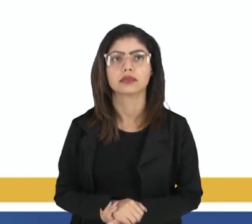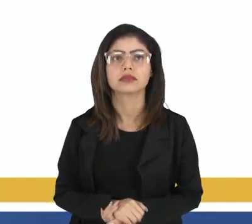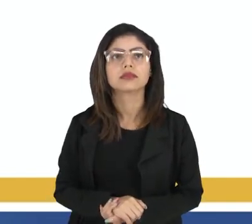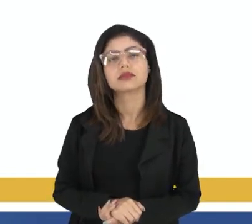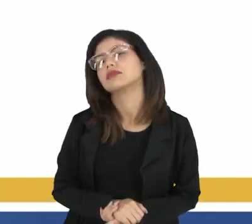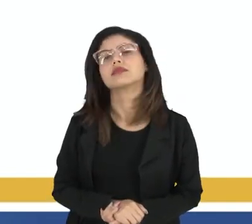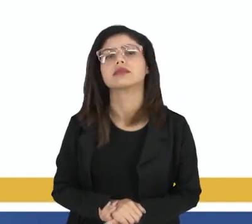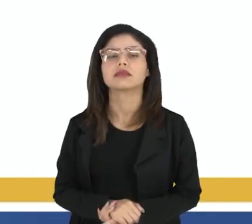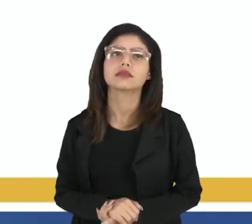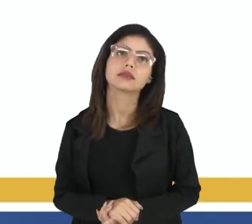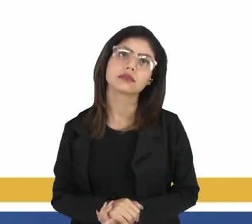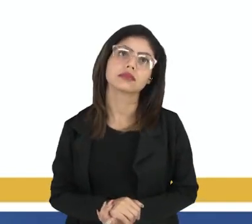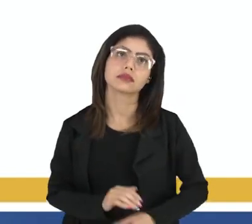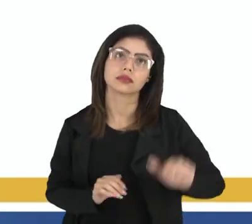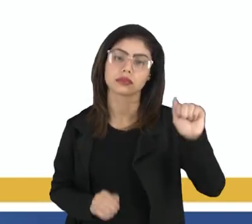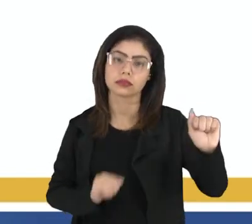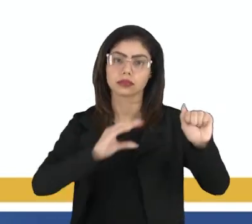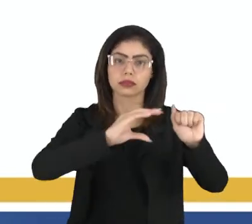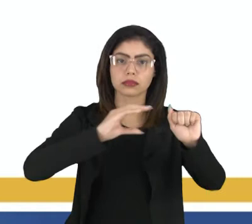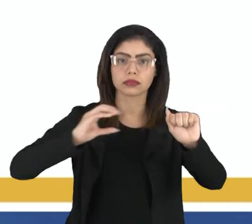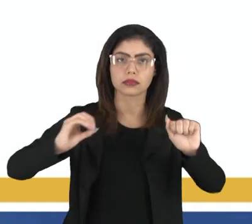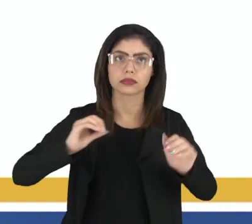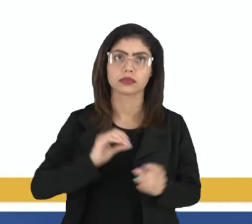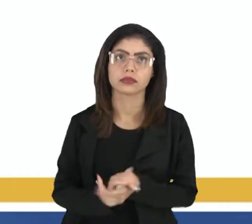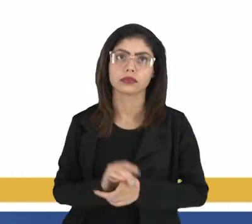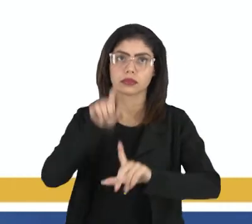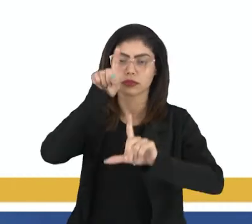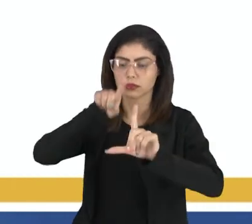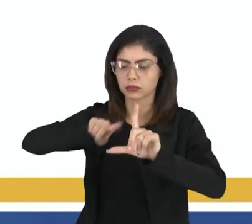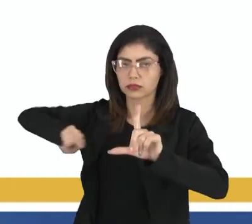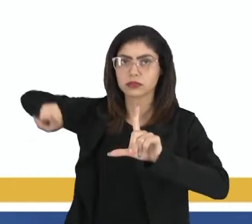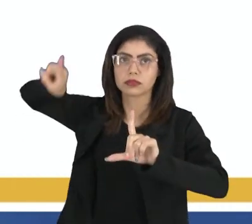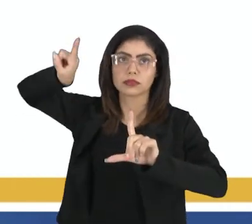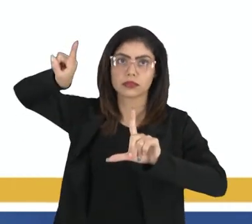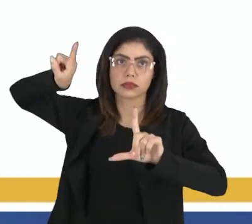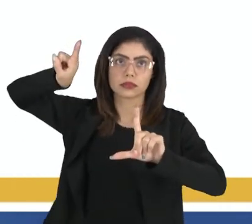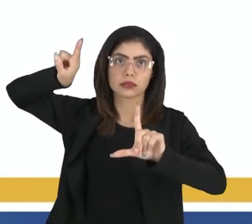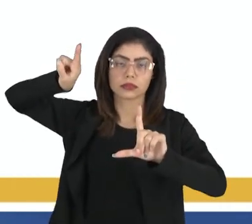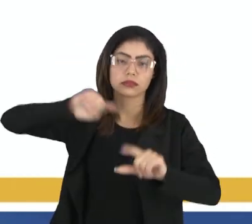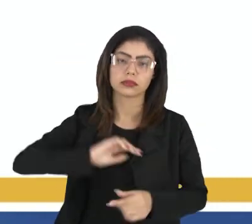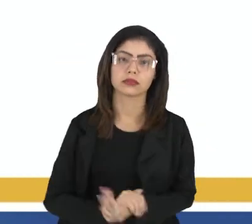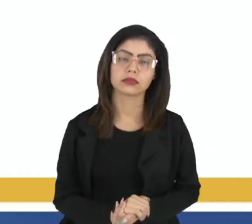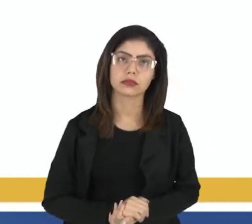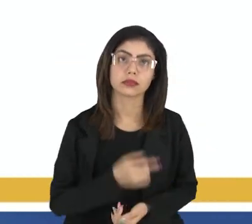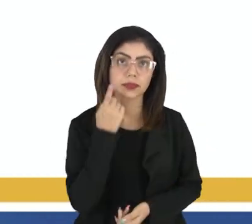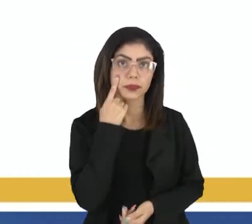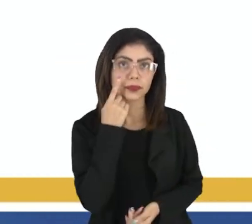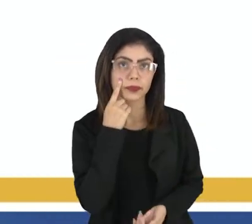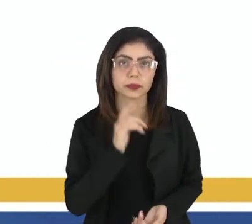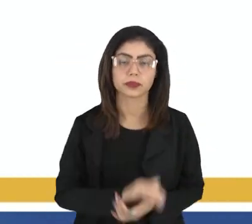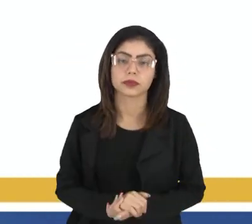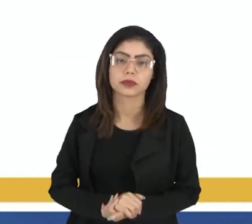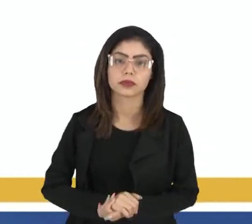Olha só, se o A é maior que 0, a concavidade é para cima. Olha aí.